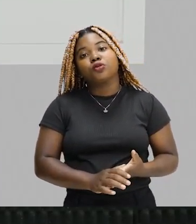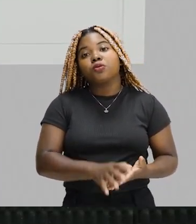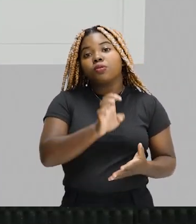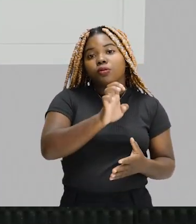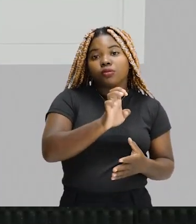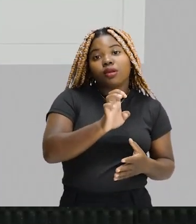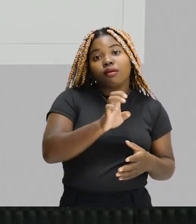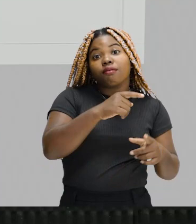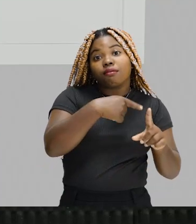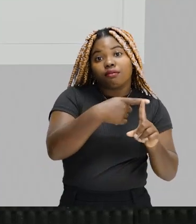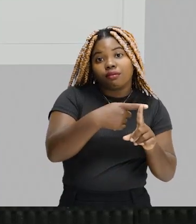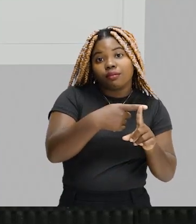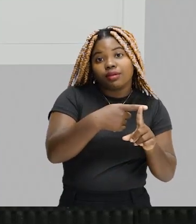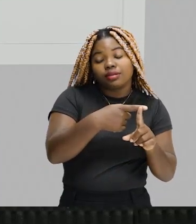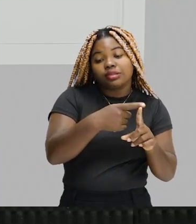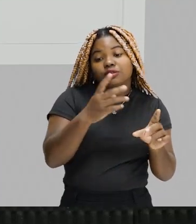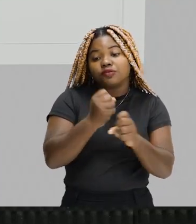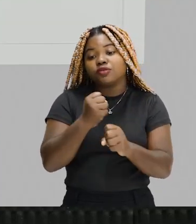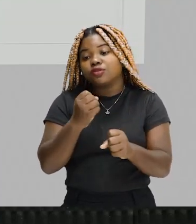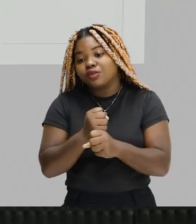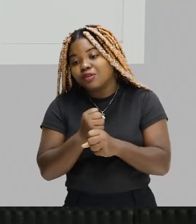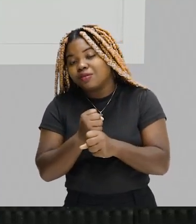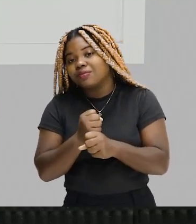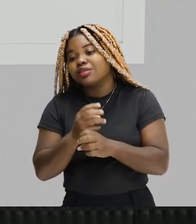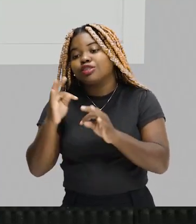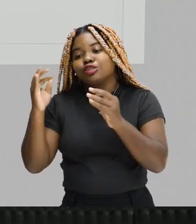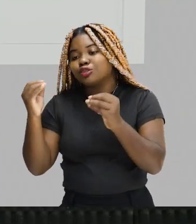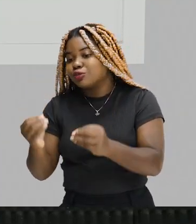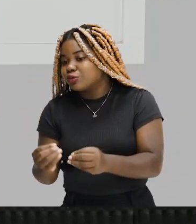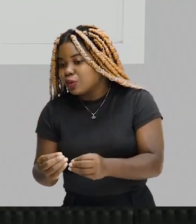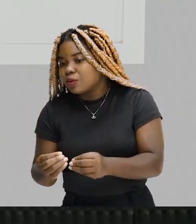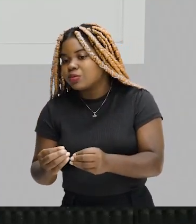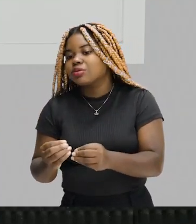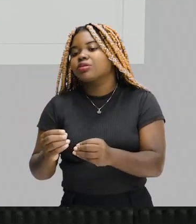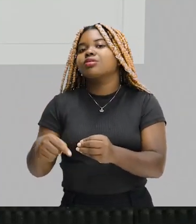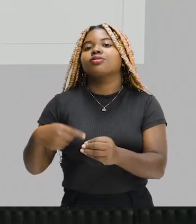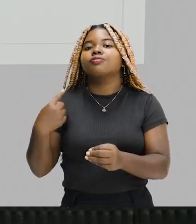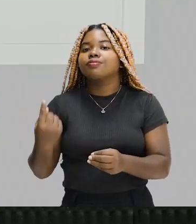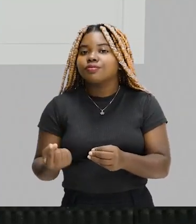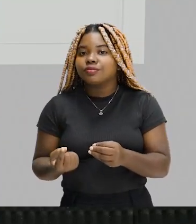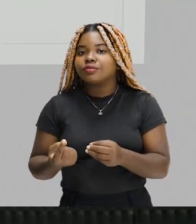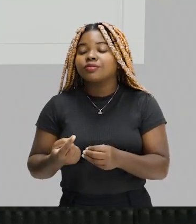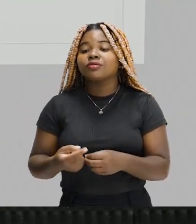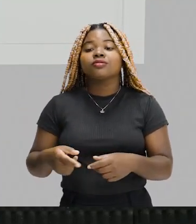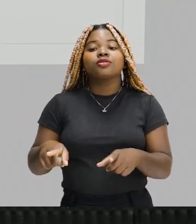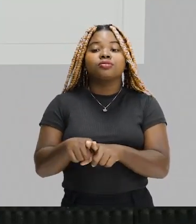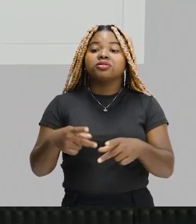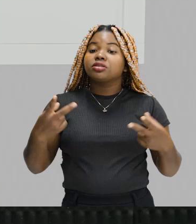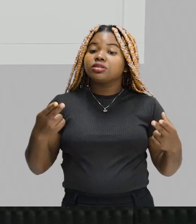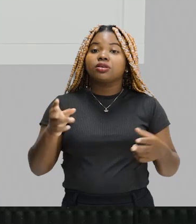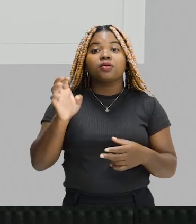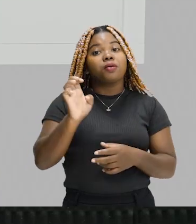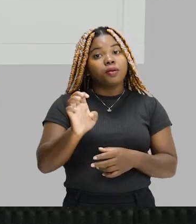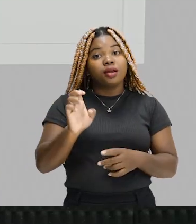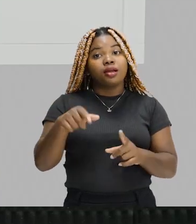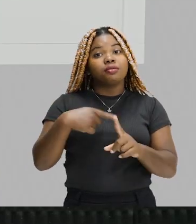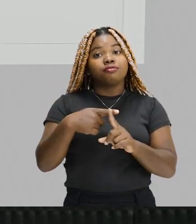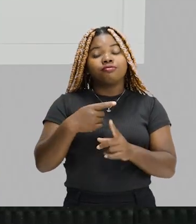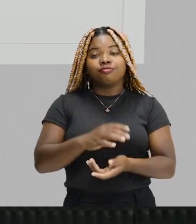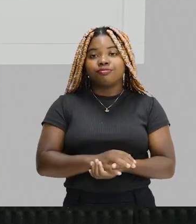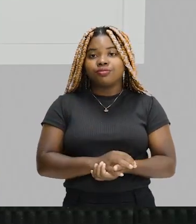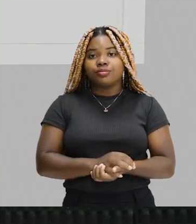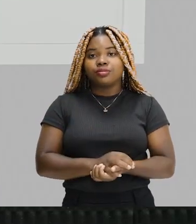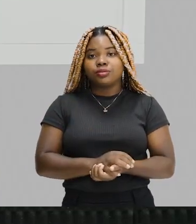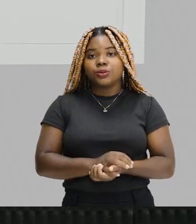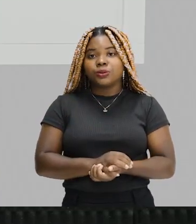desculpa, então eu vou somar as cargas que vêm do resultado, tem que ser igual a E. Então, para ser igual a E,